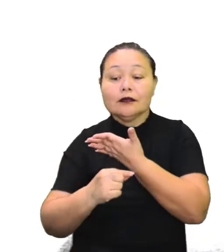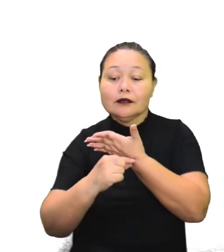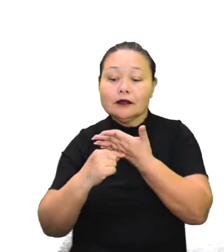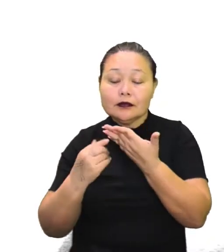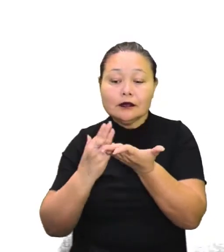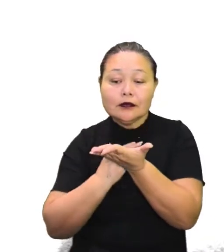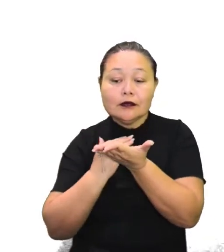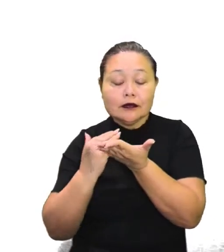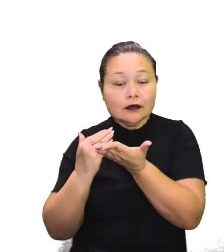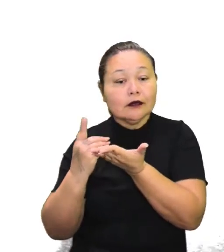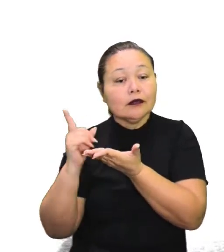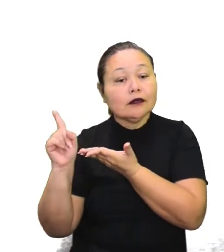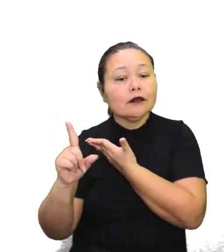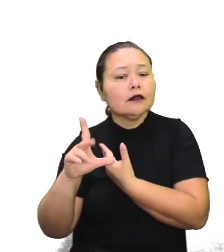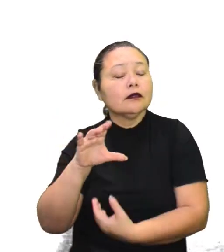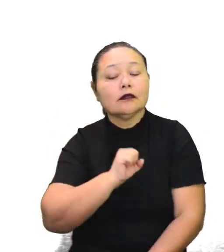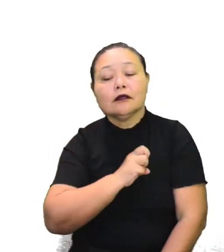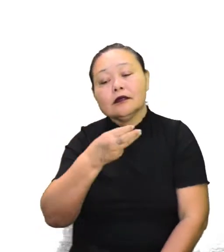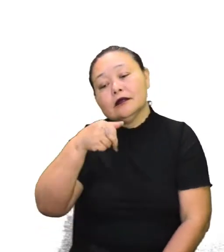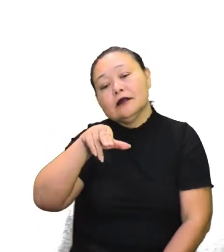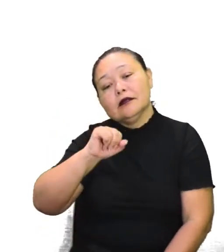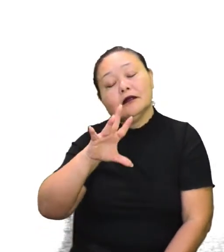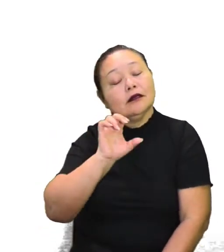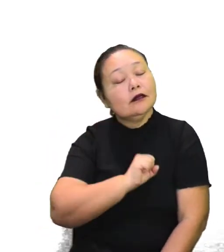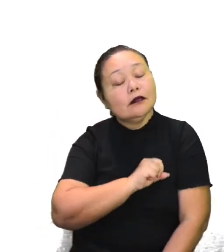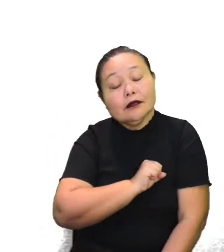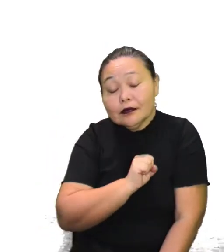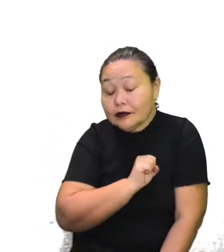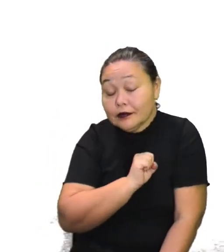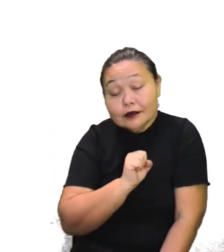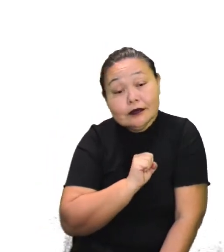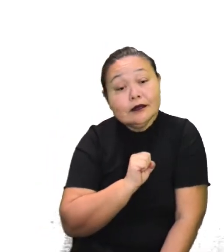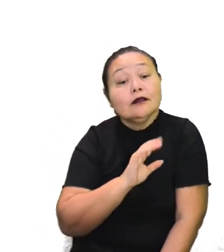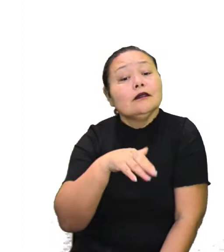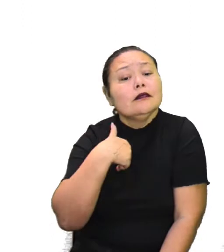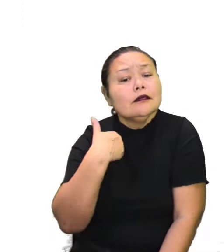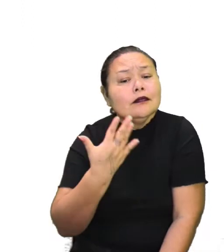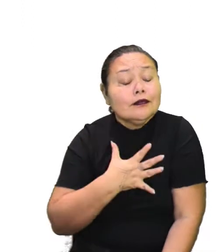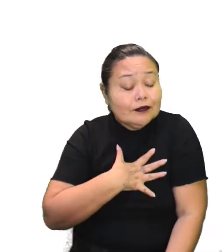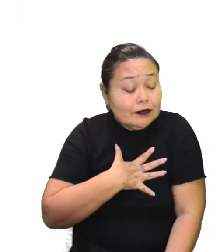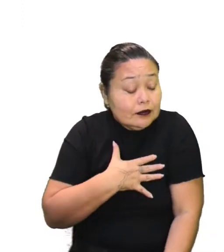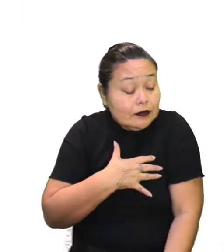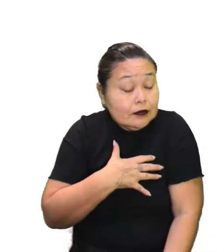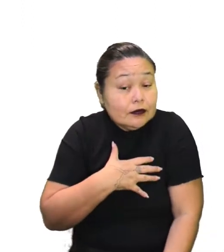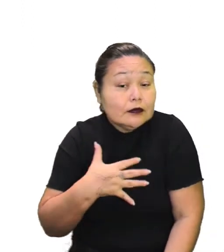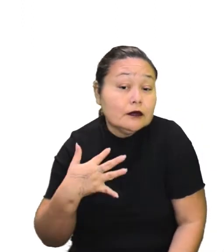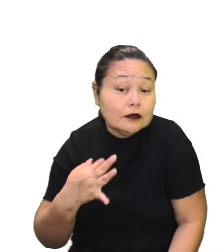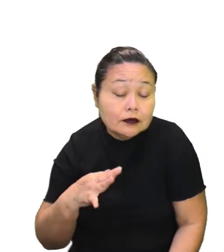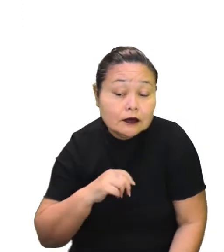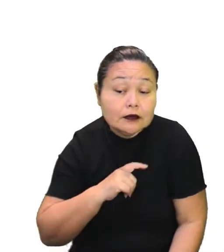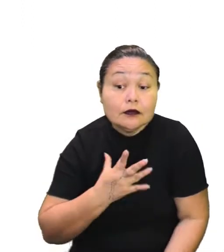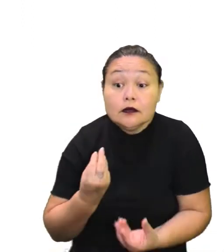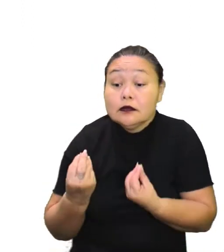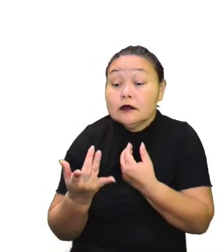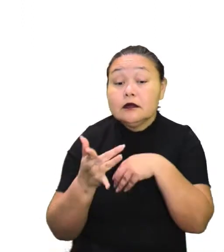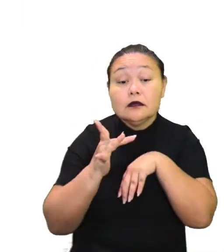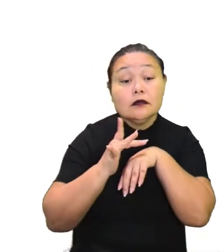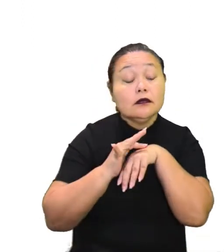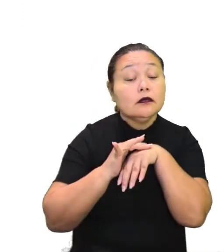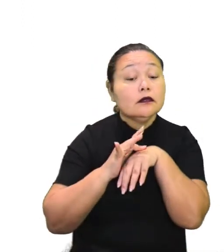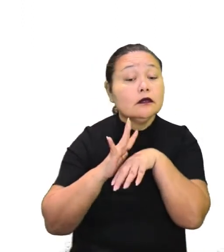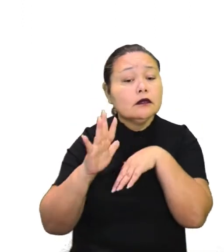da aula inicial. Vamos lá. Eu te amo, Maria, eu te amo tanto, que o meu peito me dói como em